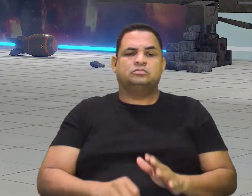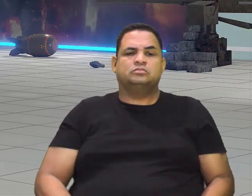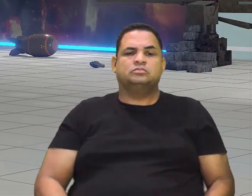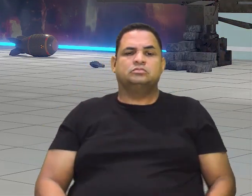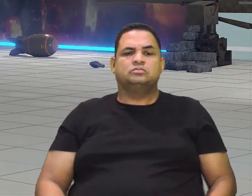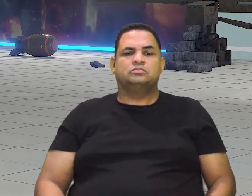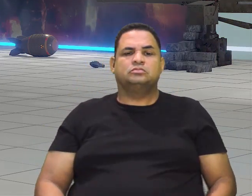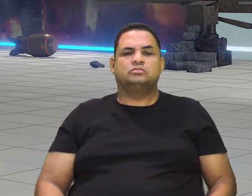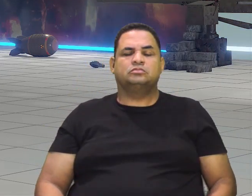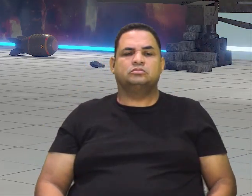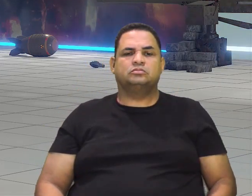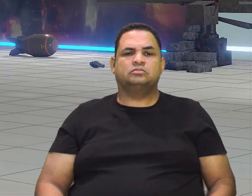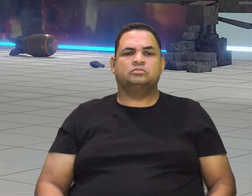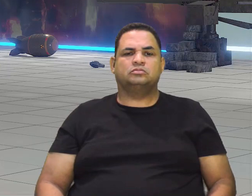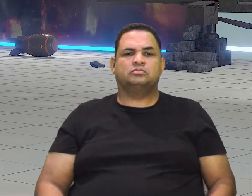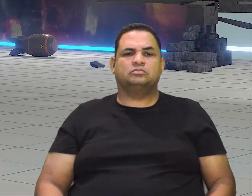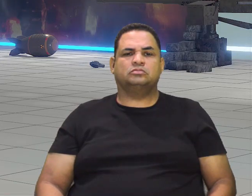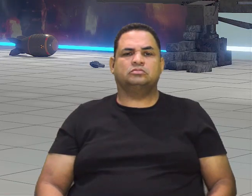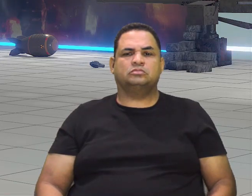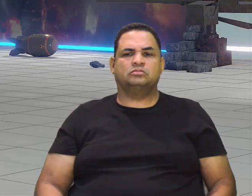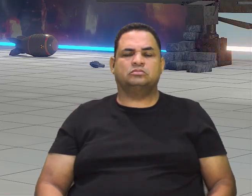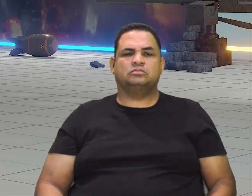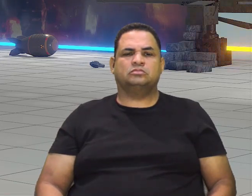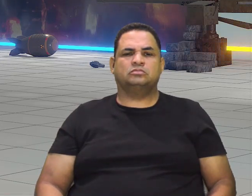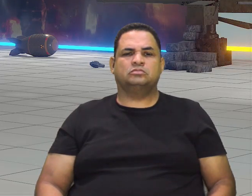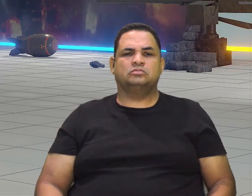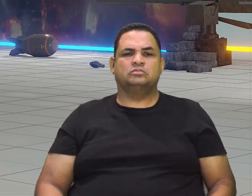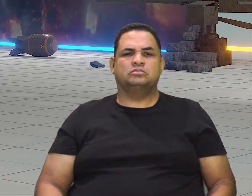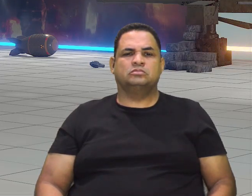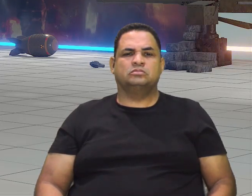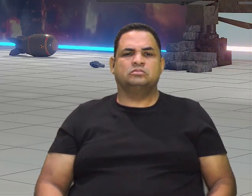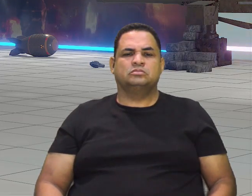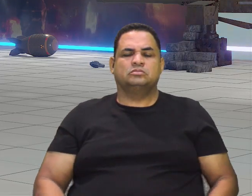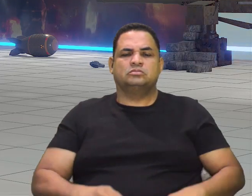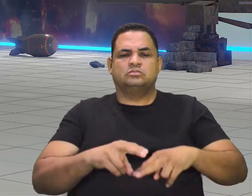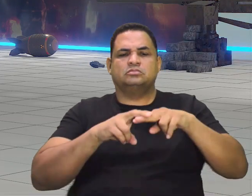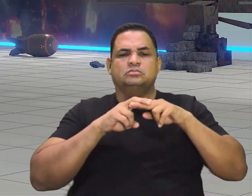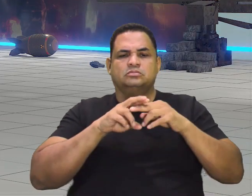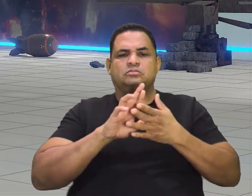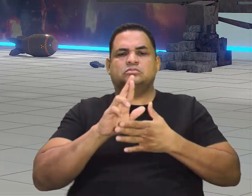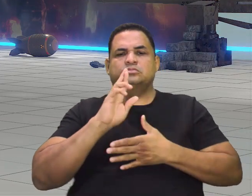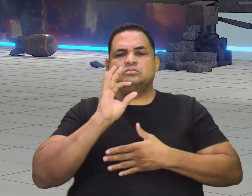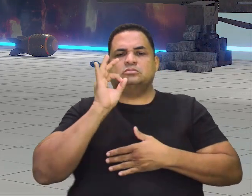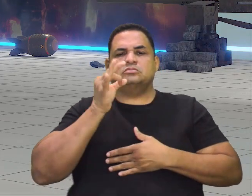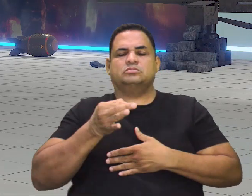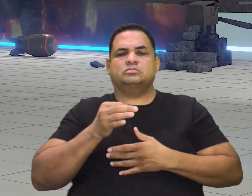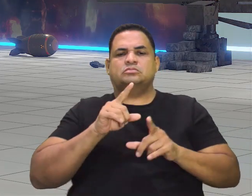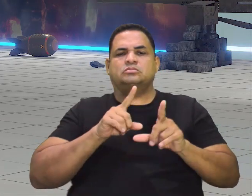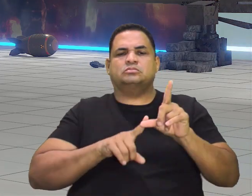identidade. Compreender a nossa identidade. Por isso que a resposta correta